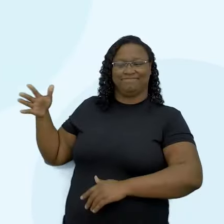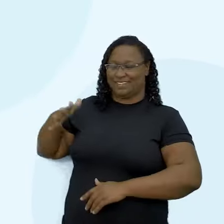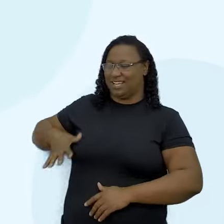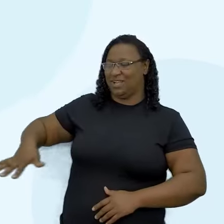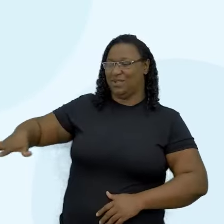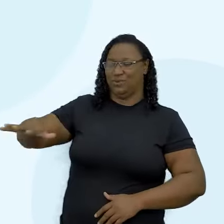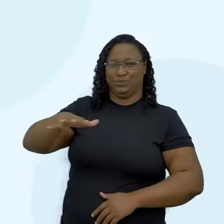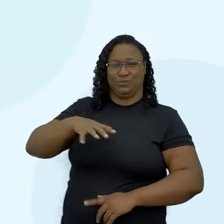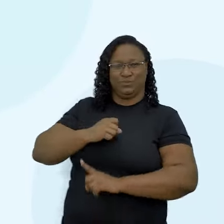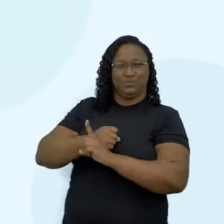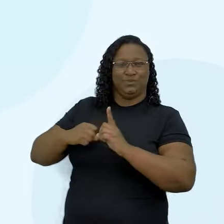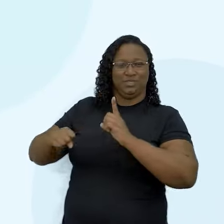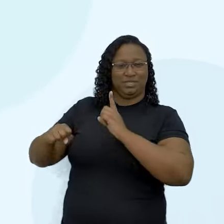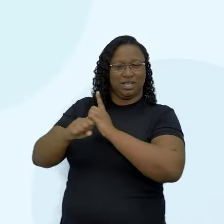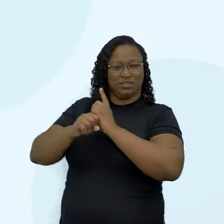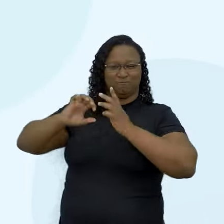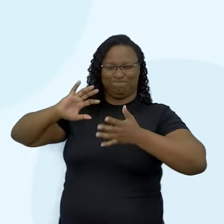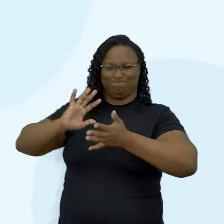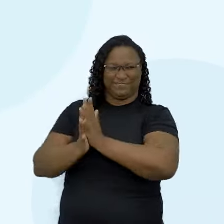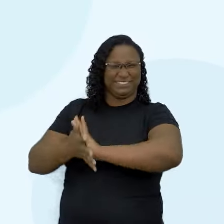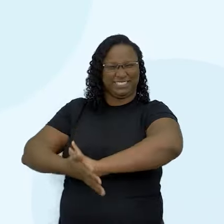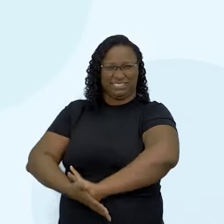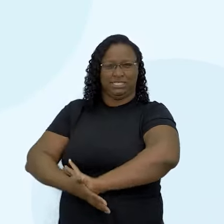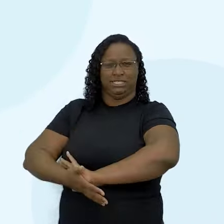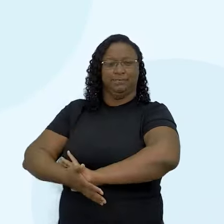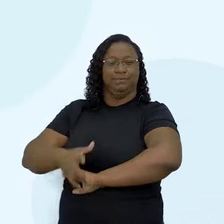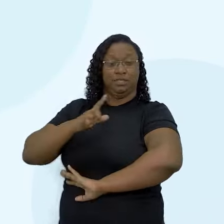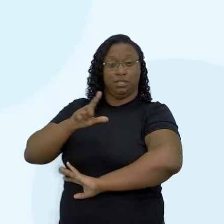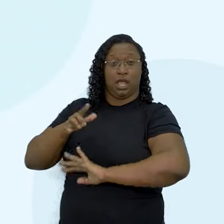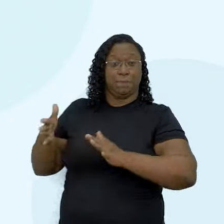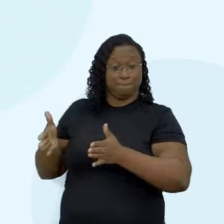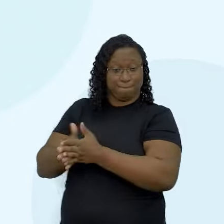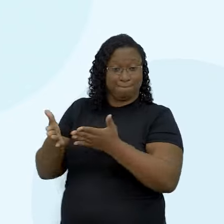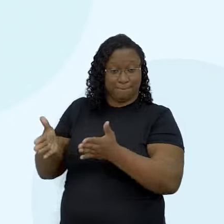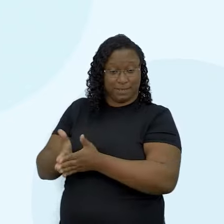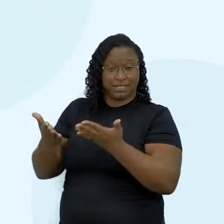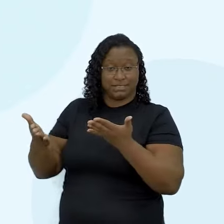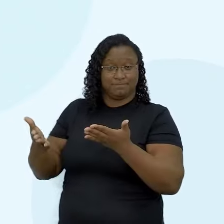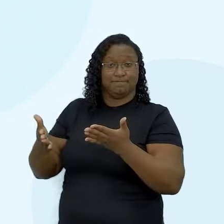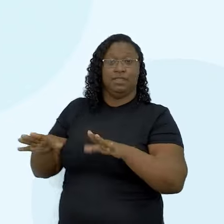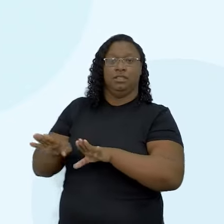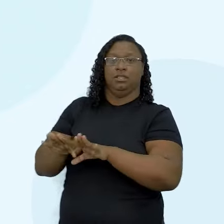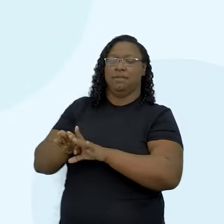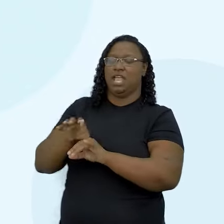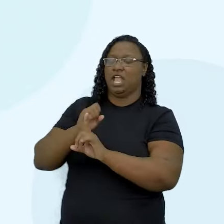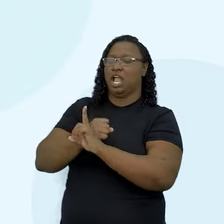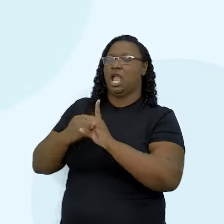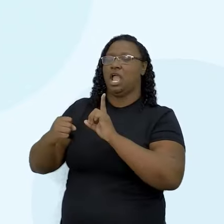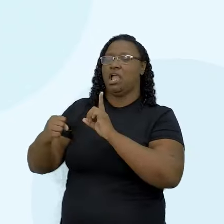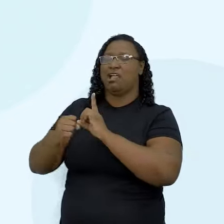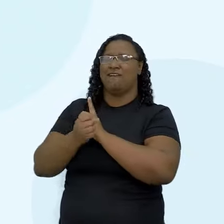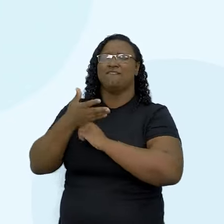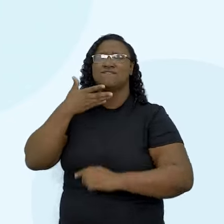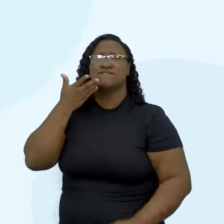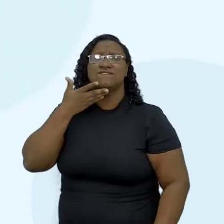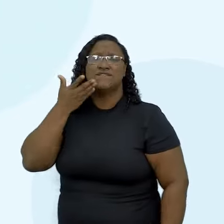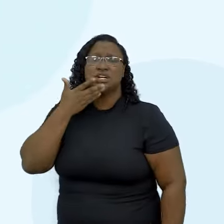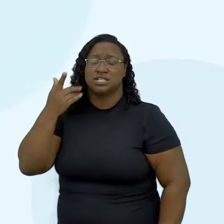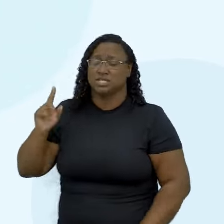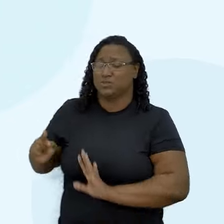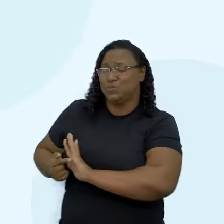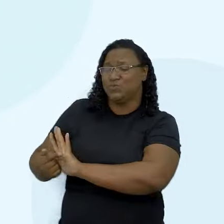ele também tem a ver com a junção da pobreza, mais a vulnerabilidade social, que essa pobreza cada vez mais está exposta,